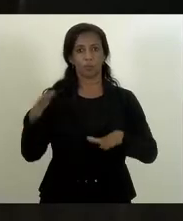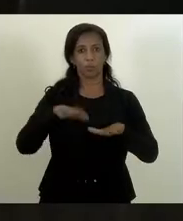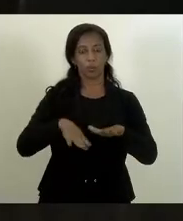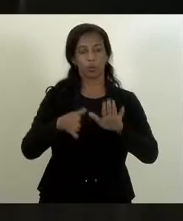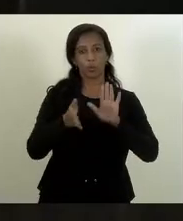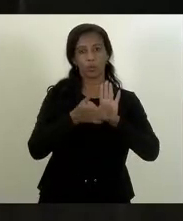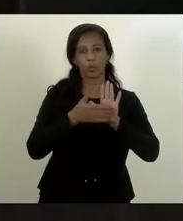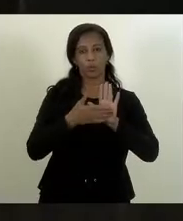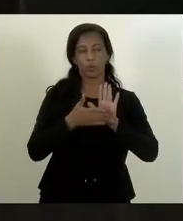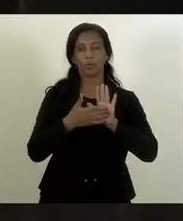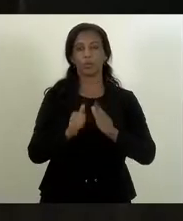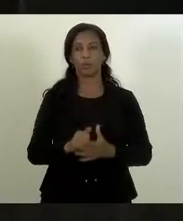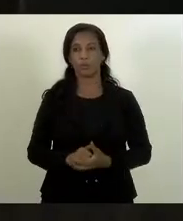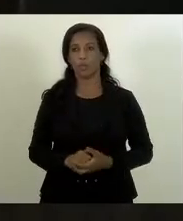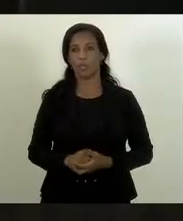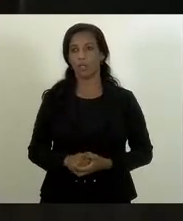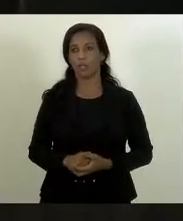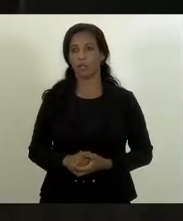pauta do projeto de lei